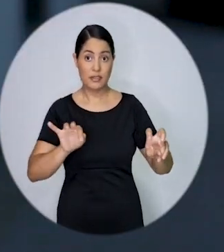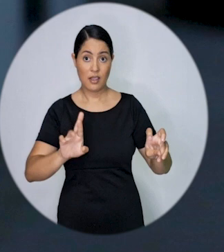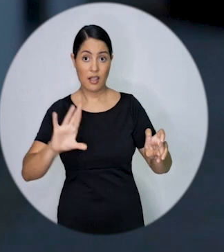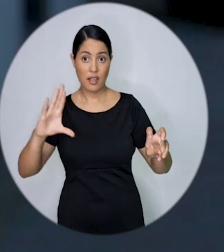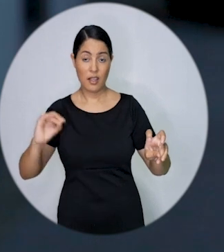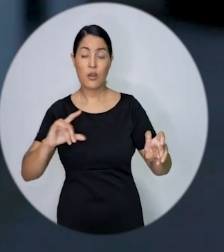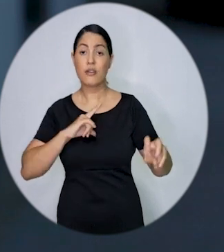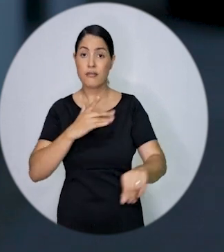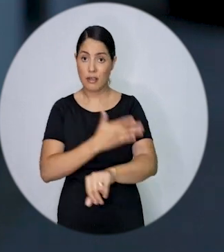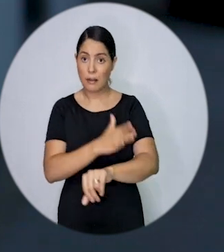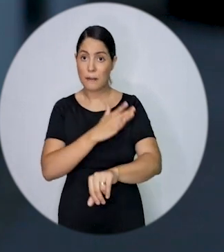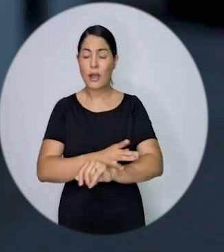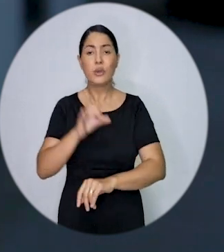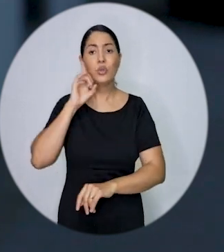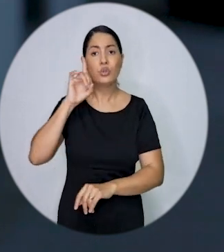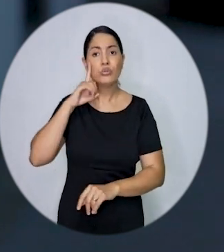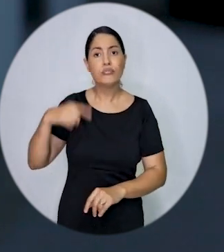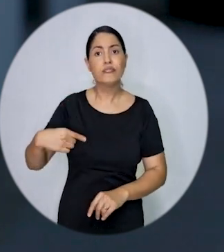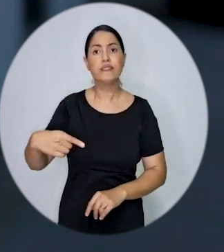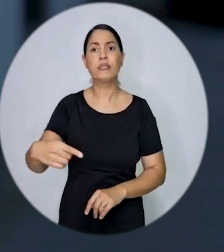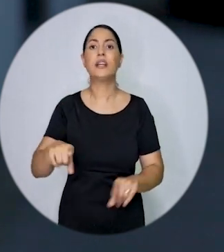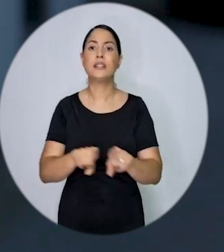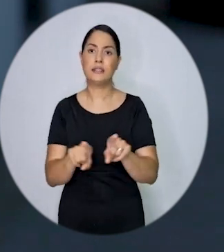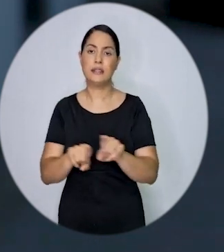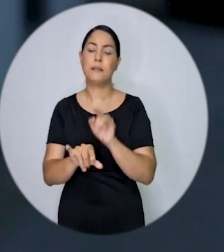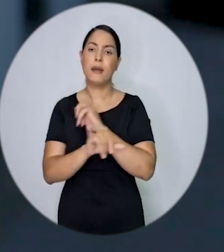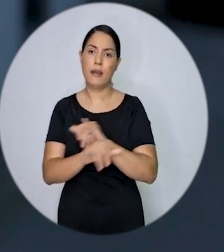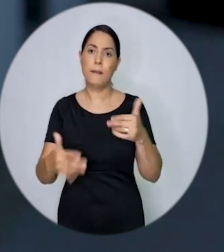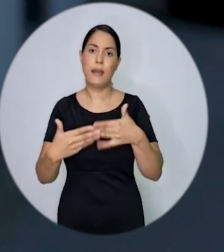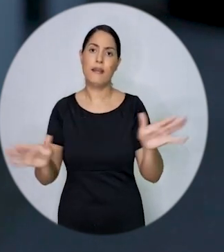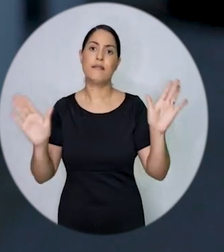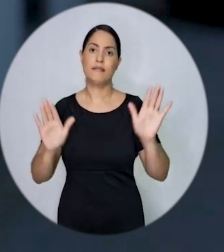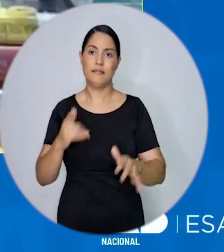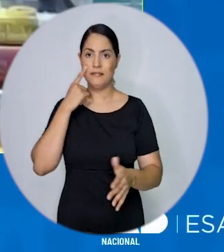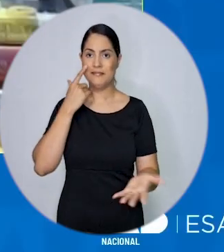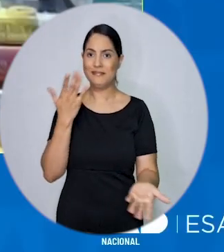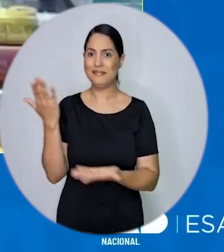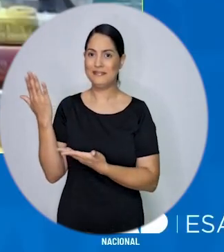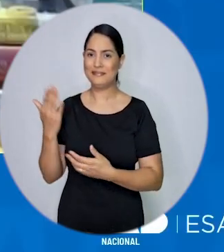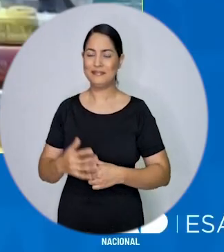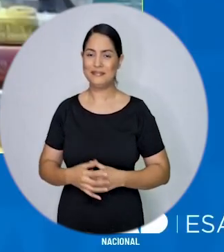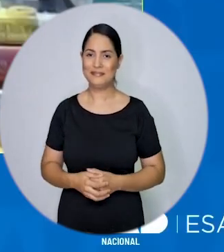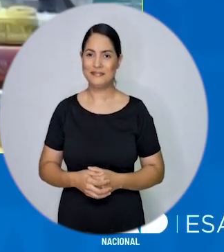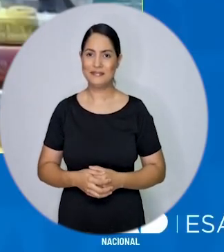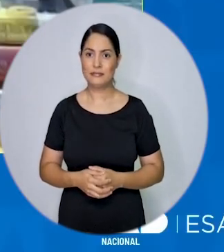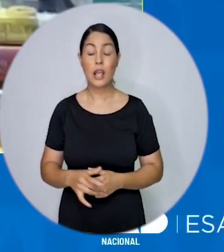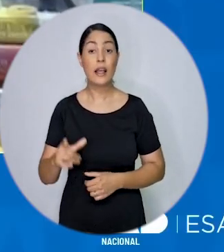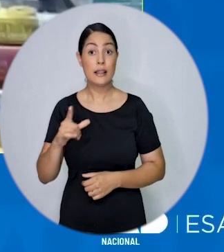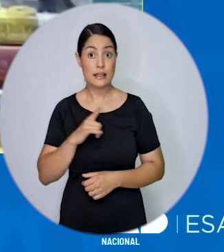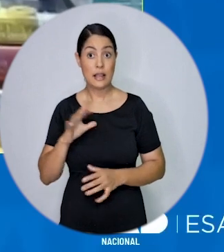e técnicas do dia a dia. A transmissão também foi aberta ao público. Veja só. Como são